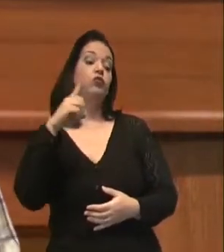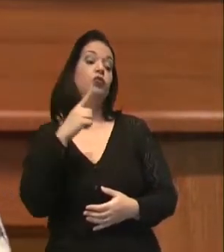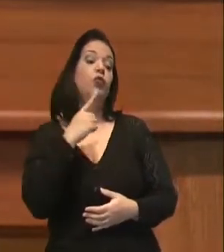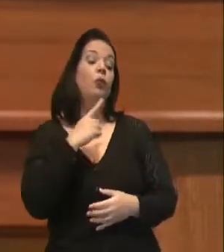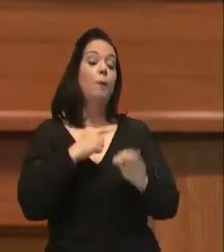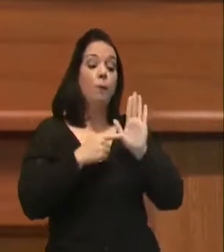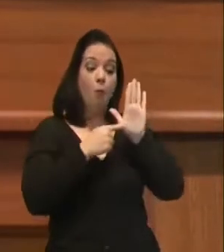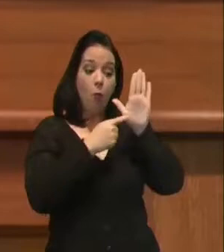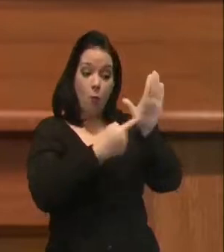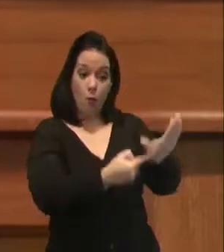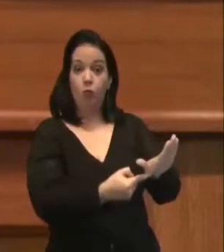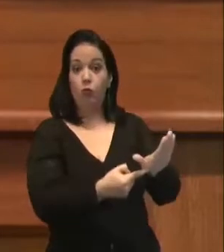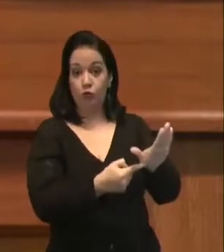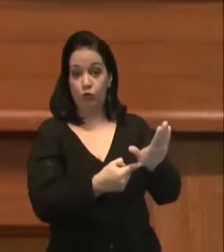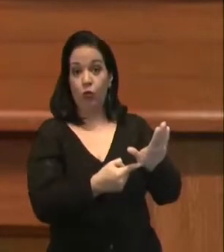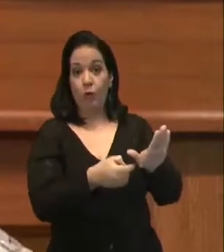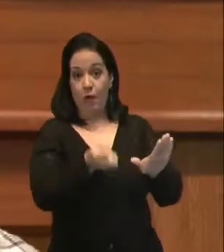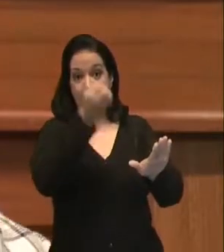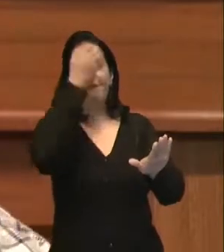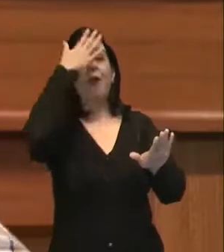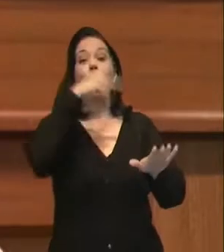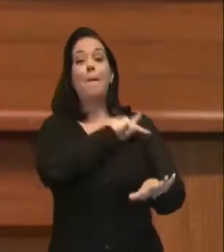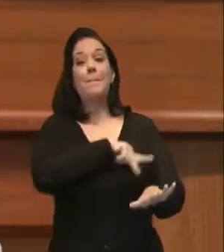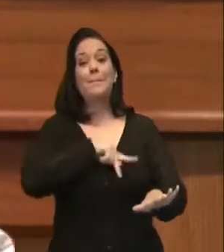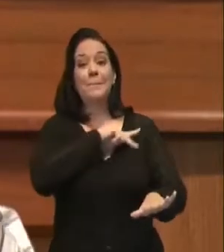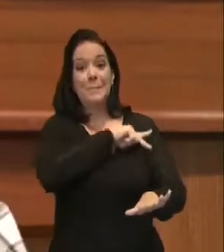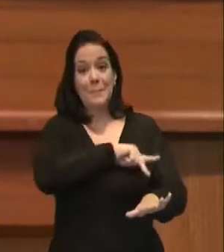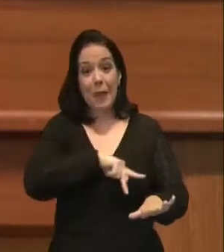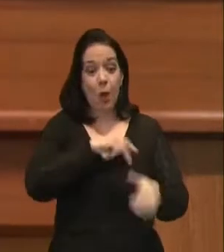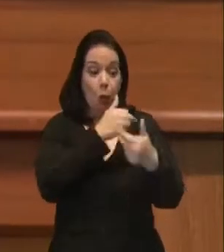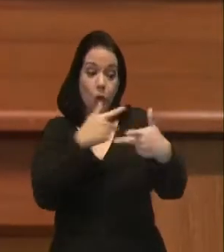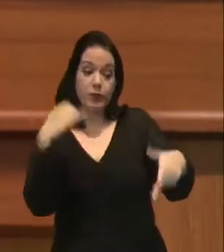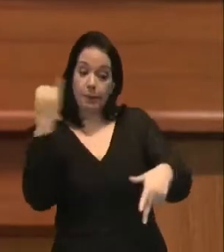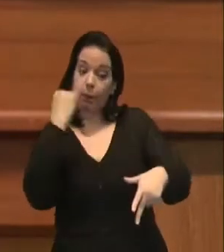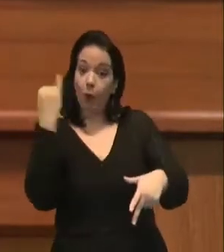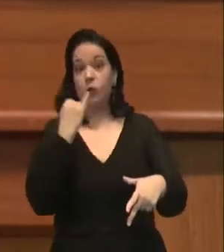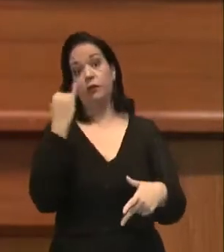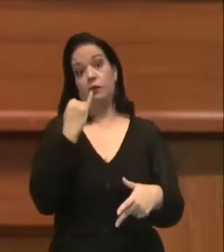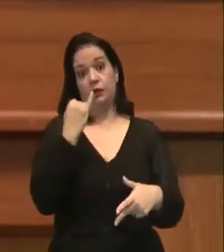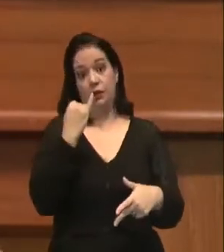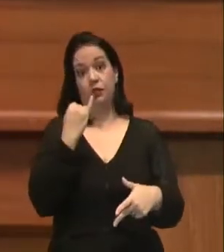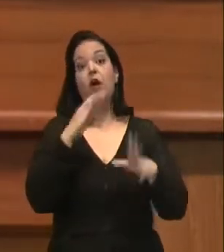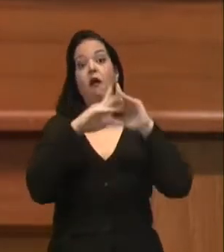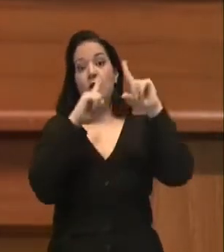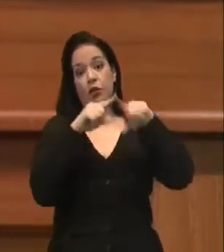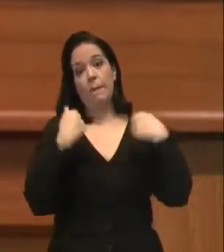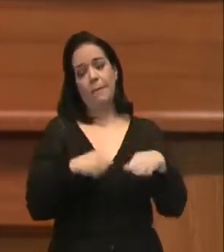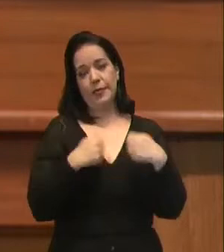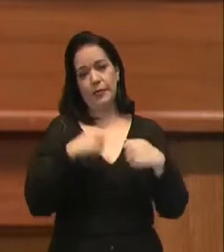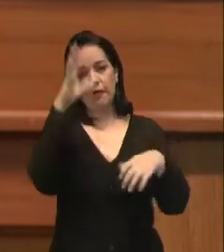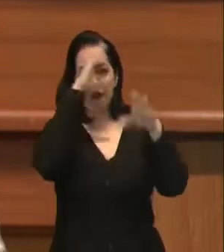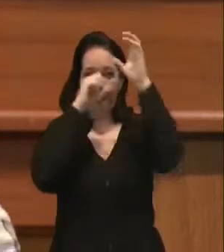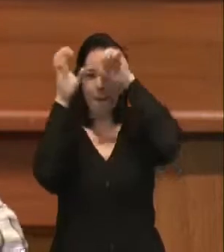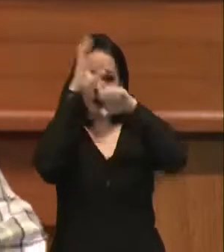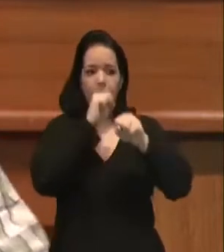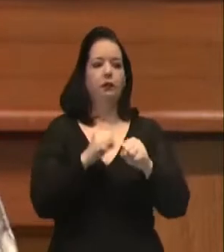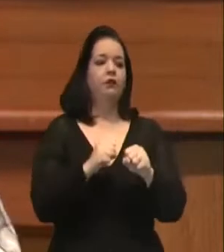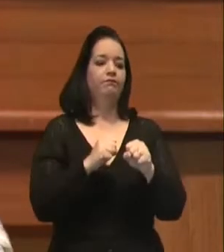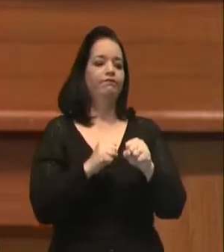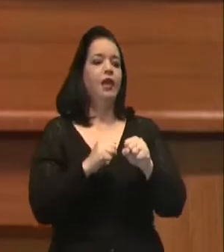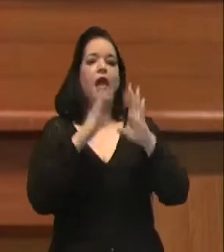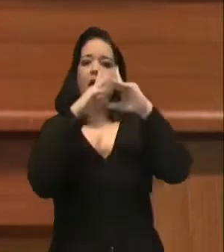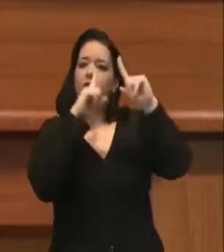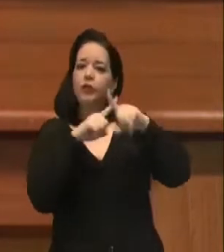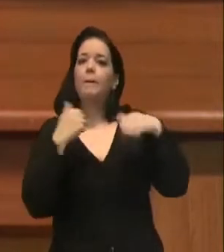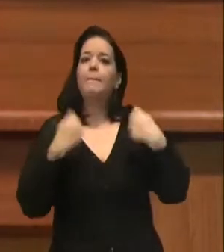coisas importantes que Deus queria que a igreja entendesse acerca da pessoa de Cristo e da obra de Cristo pela igreja e para